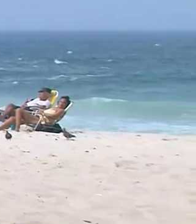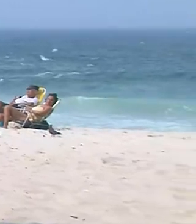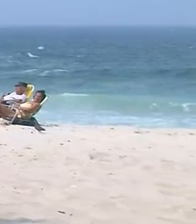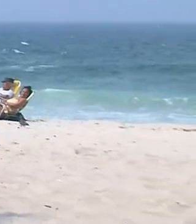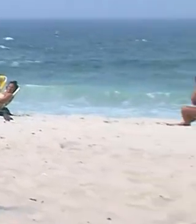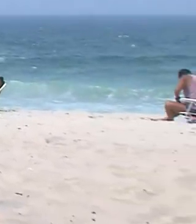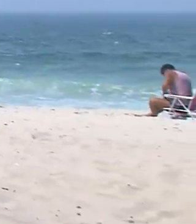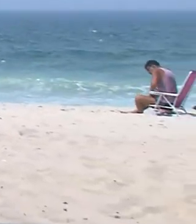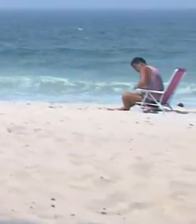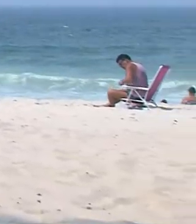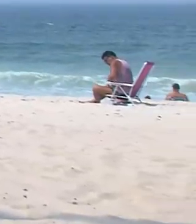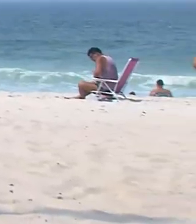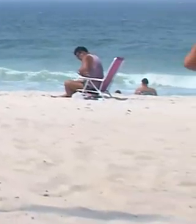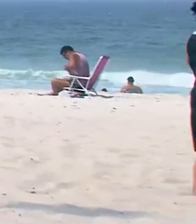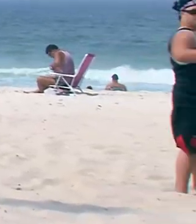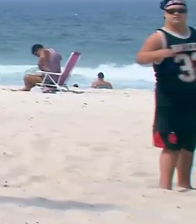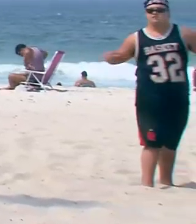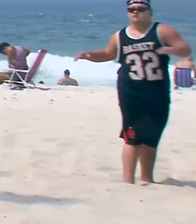Tchau.